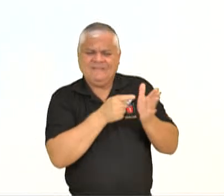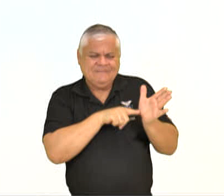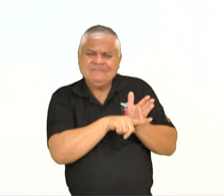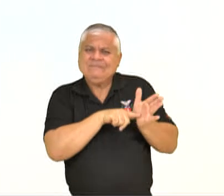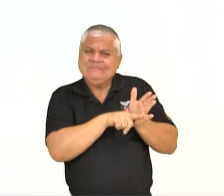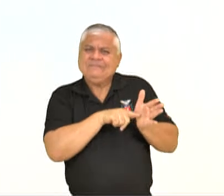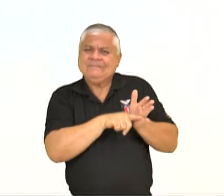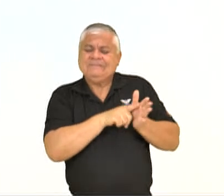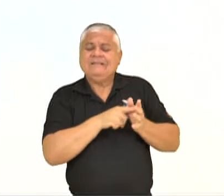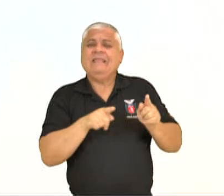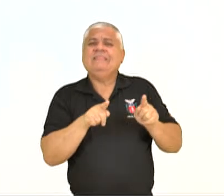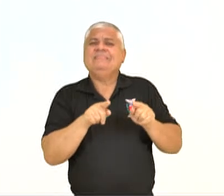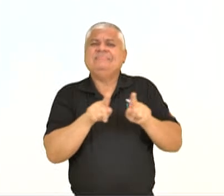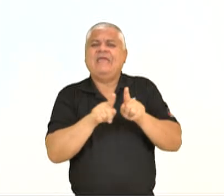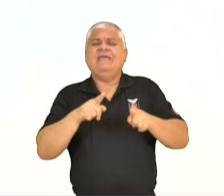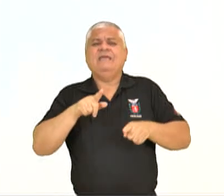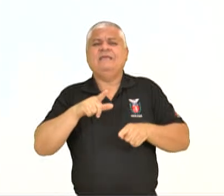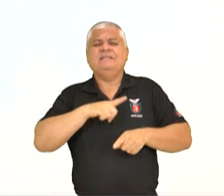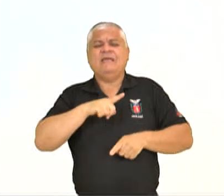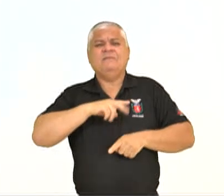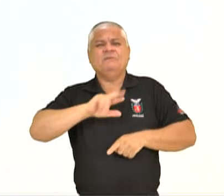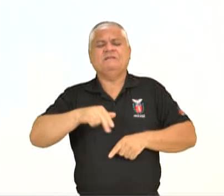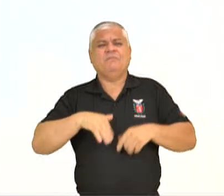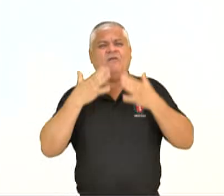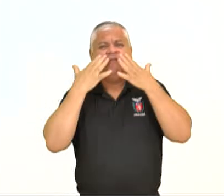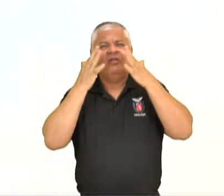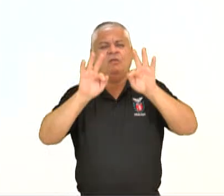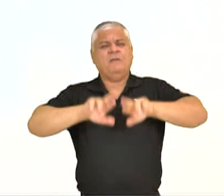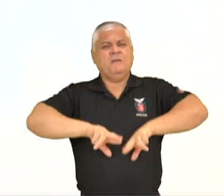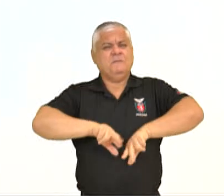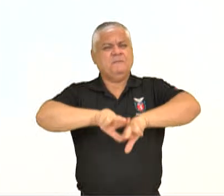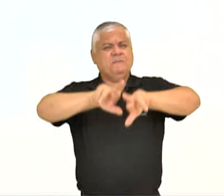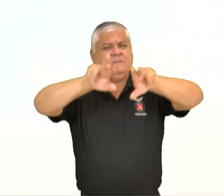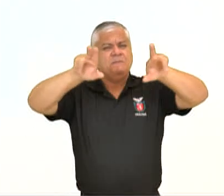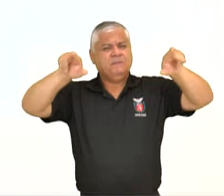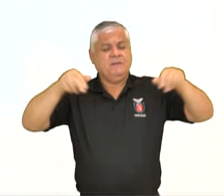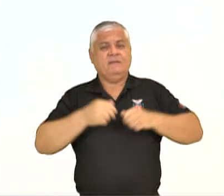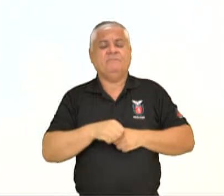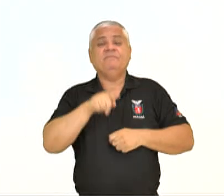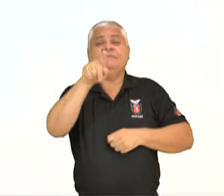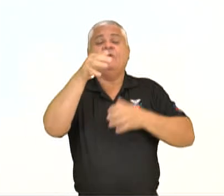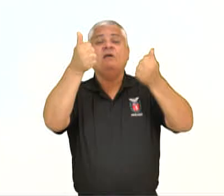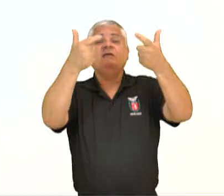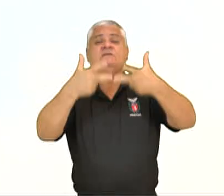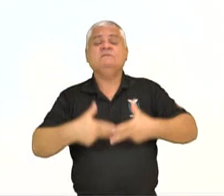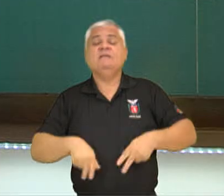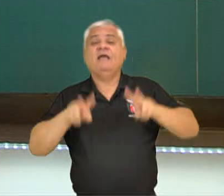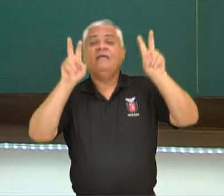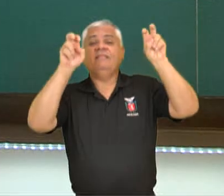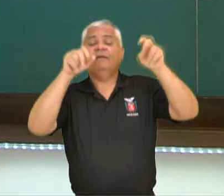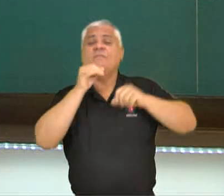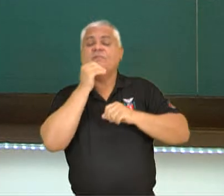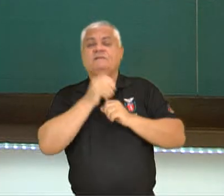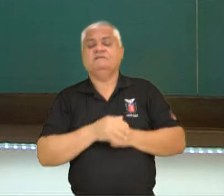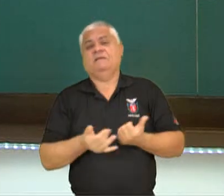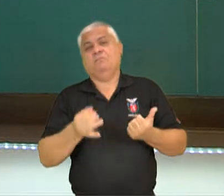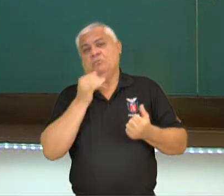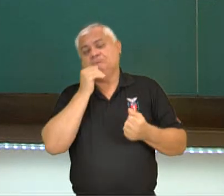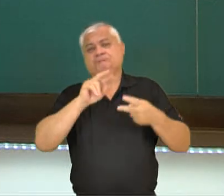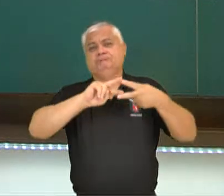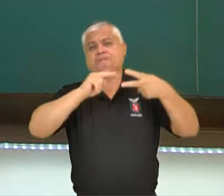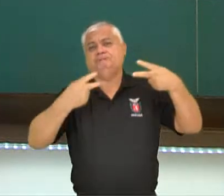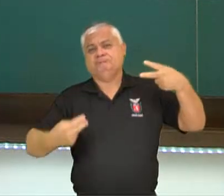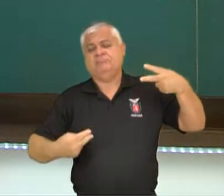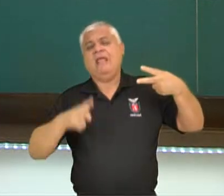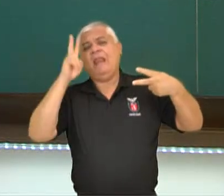distintos fenótipos. Com base no que você já aprendeu sobre o tema, cite exemplos de casos de pleiotropia, exemplos que a gente viu na aula